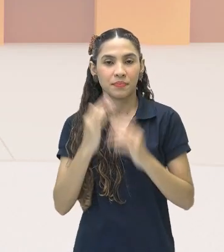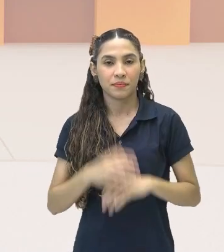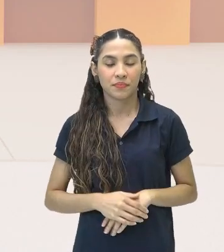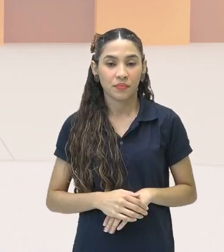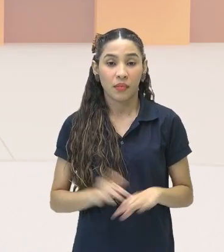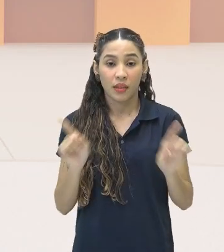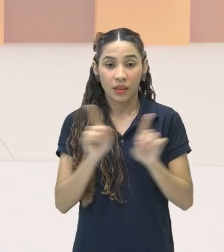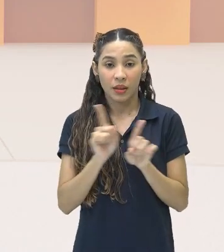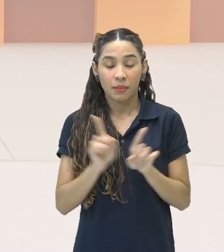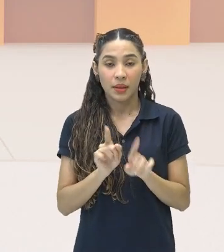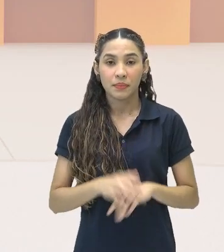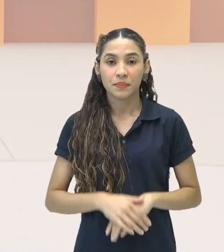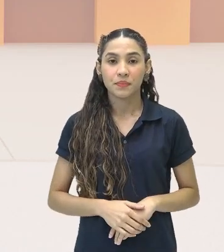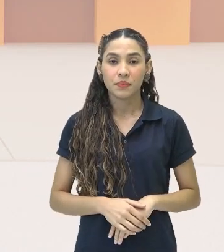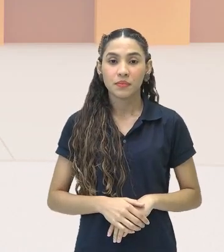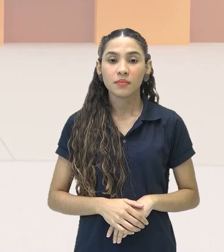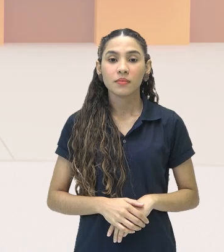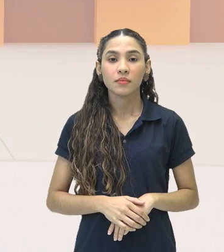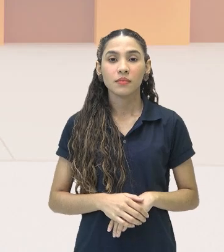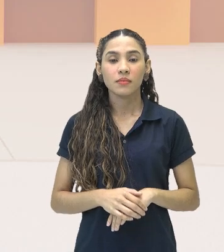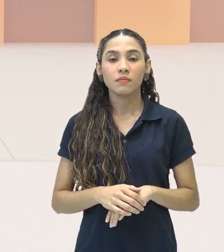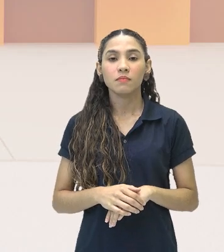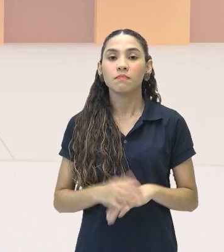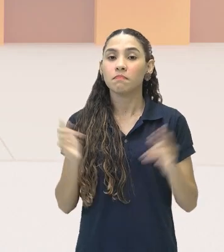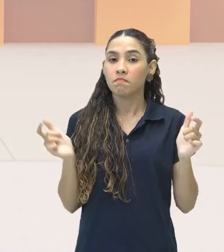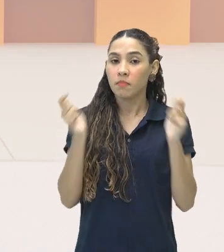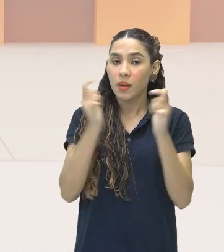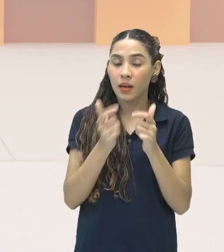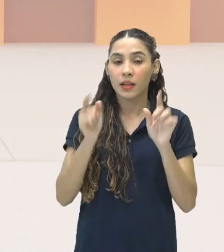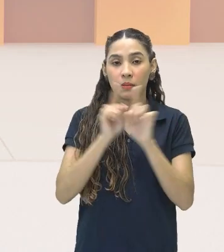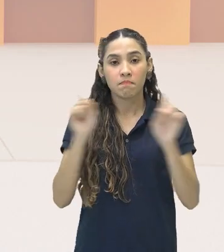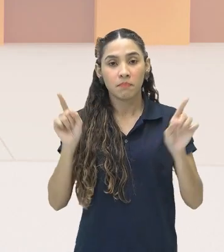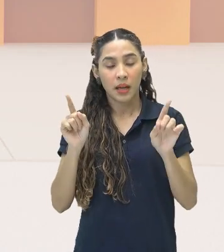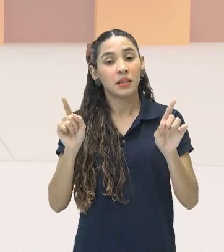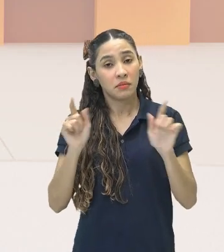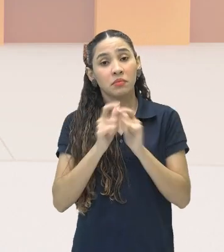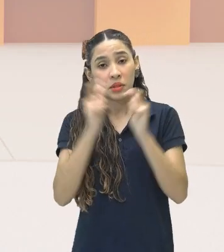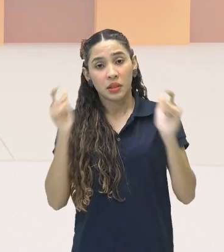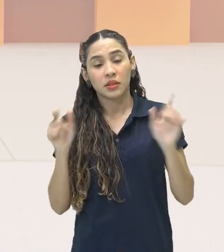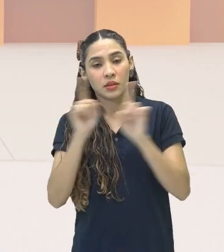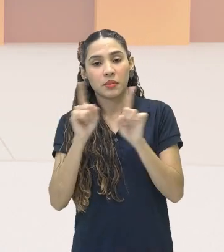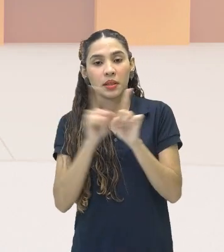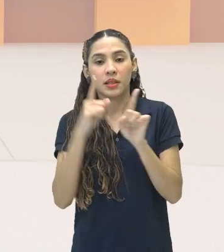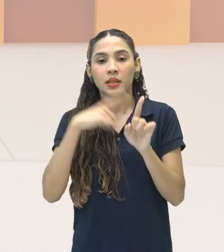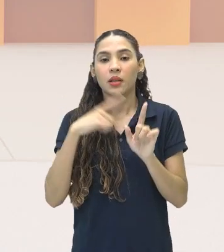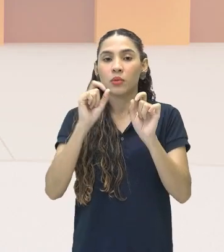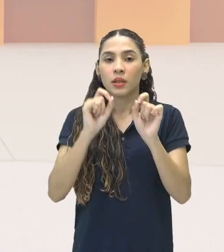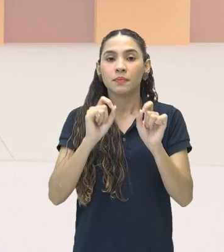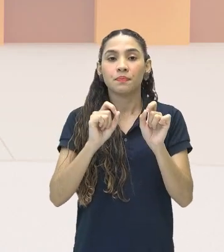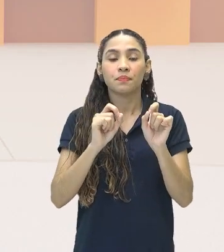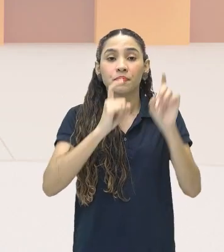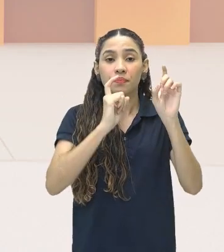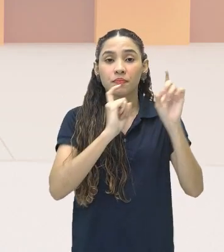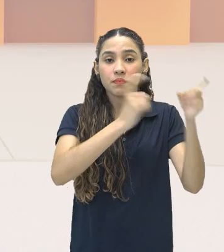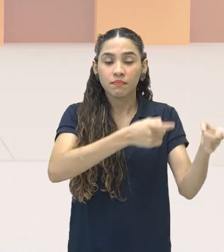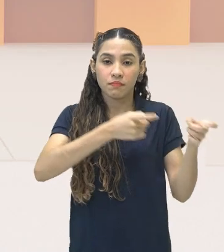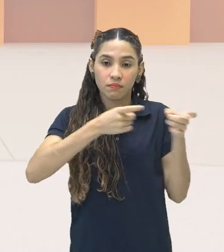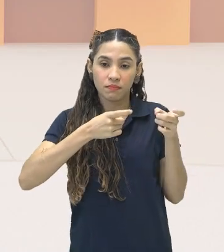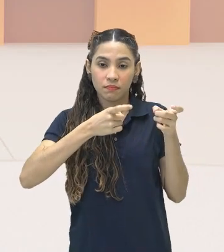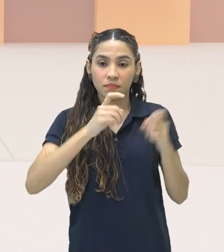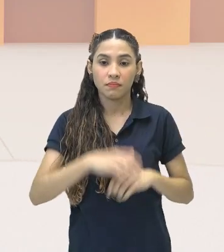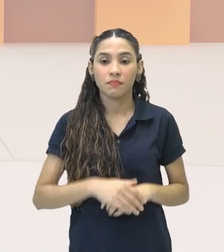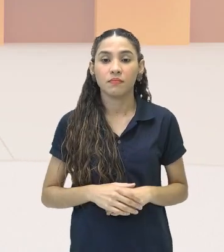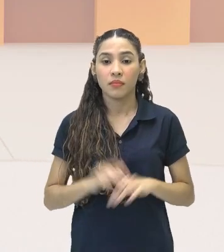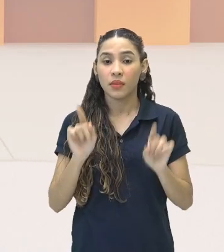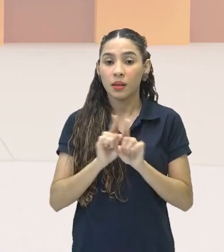Tem também, em pequena escala, mas também em grande escala, nós temos também aqui a pecuária